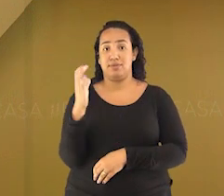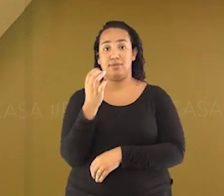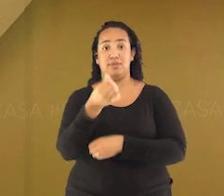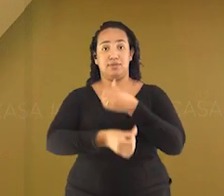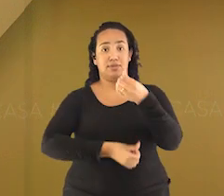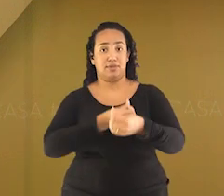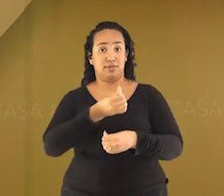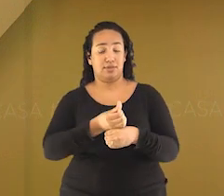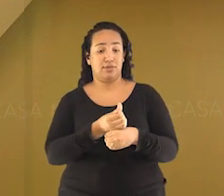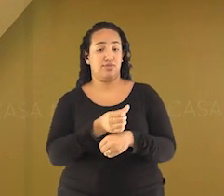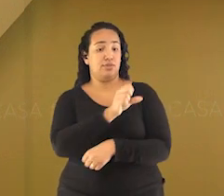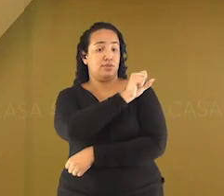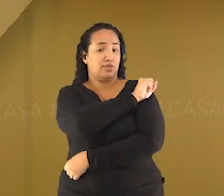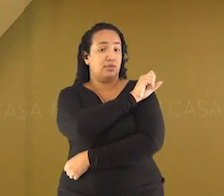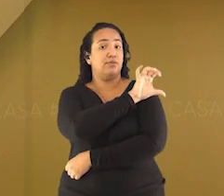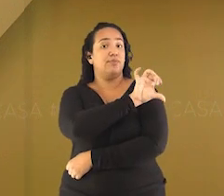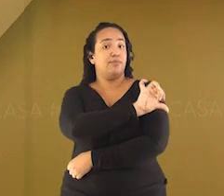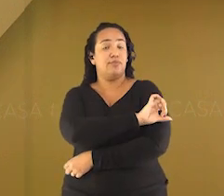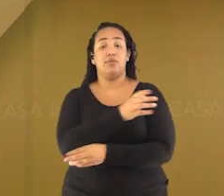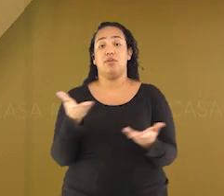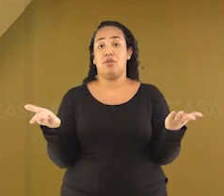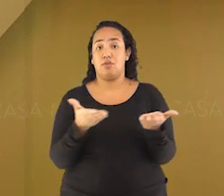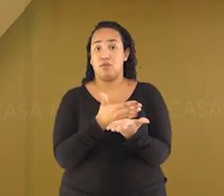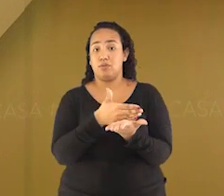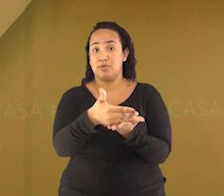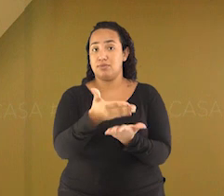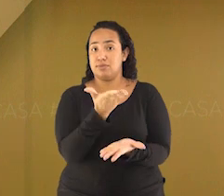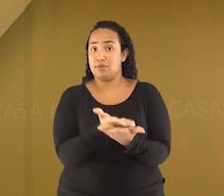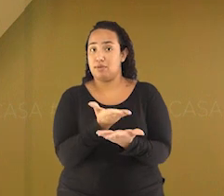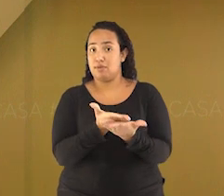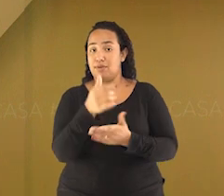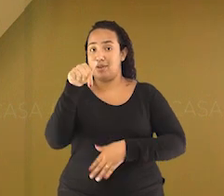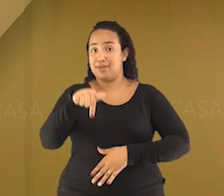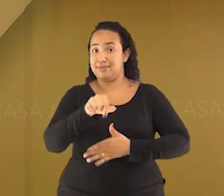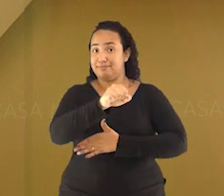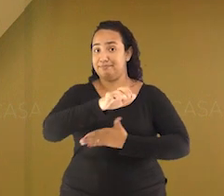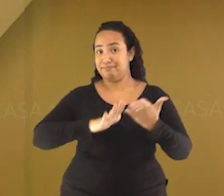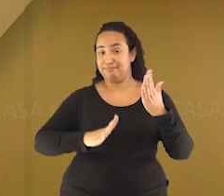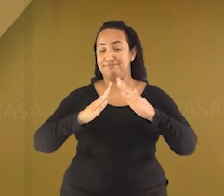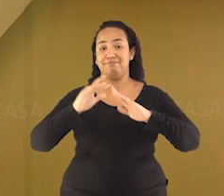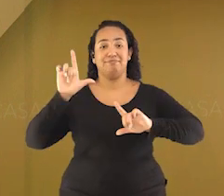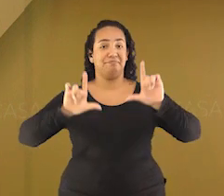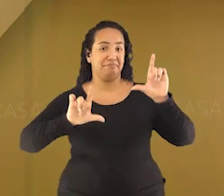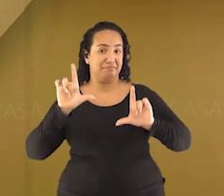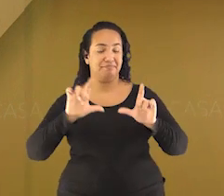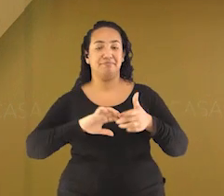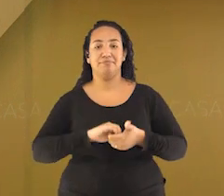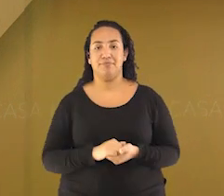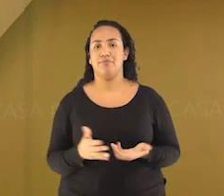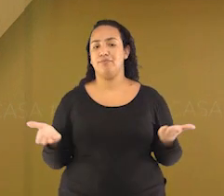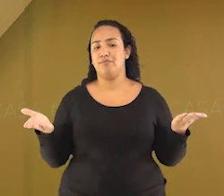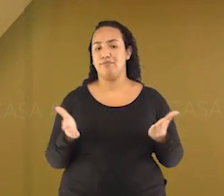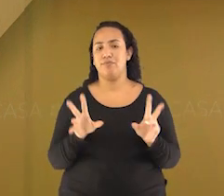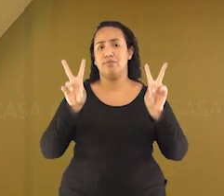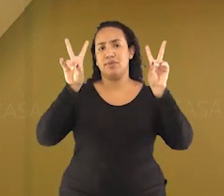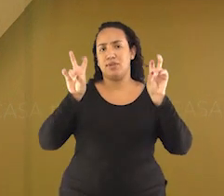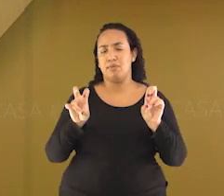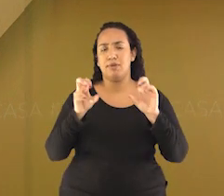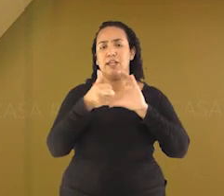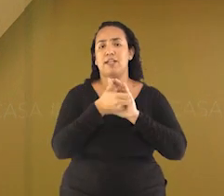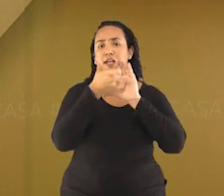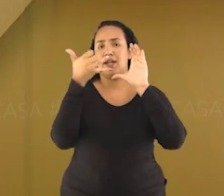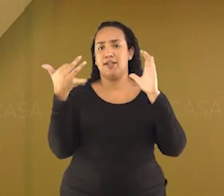para mais uma aula do Dever em Casa na TV. Estudantes, hoje a nossa aula será sobre características físicas, cor da